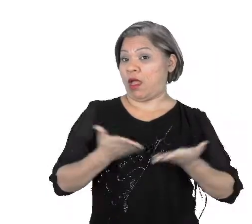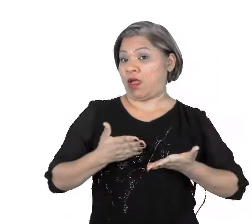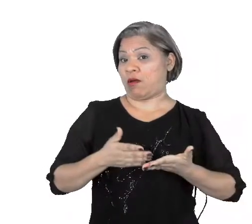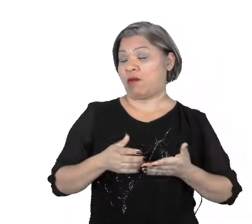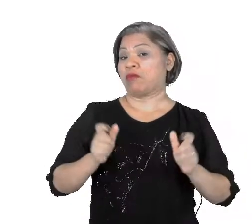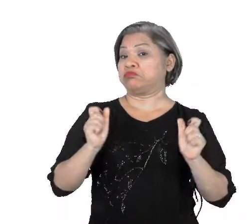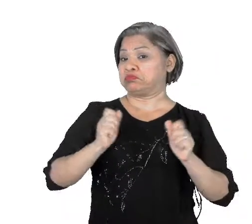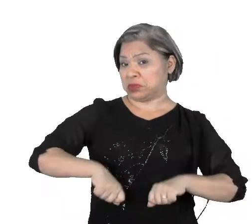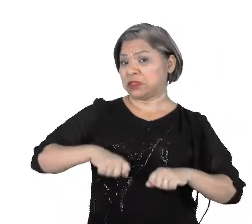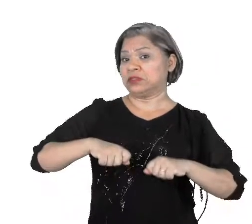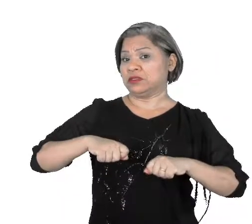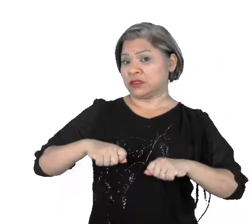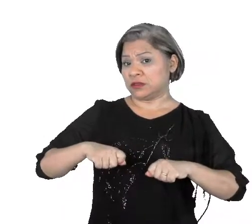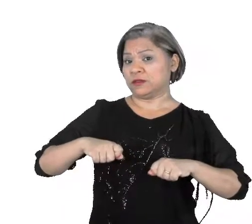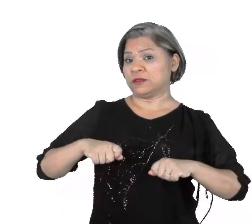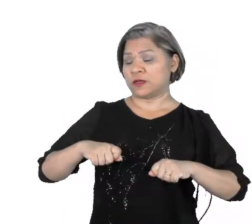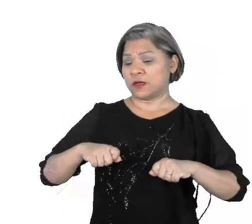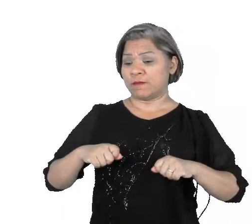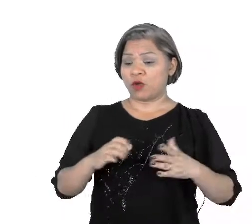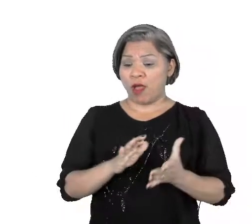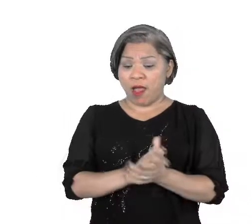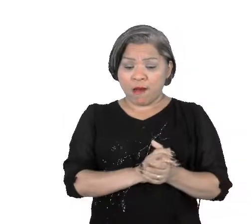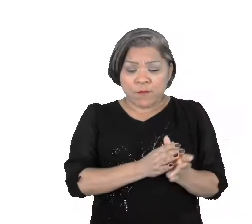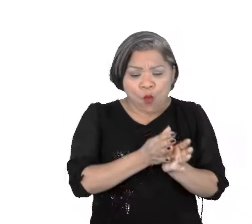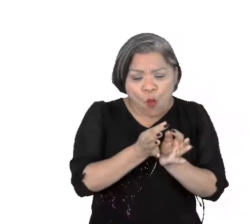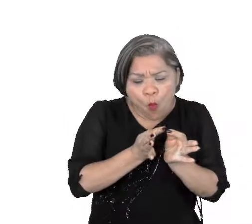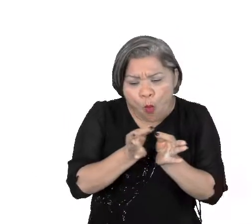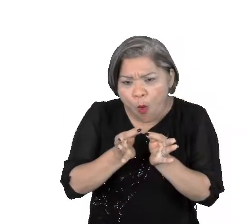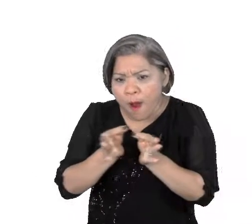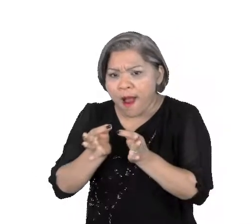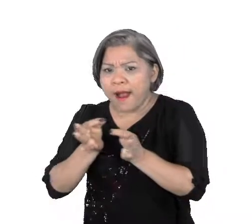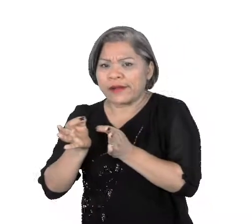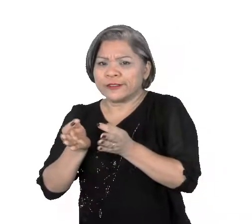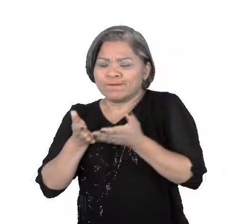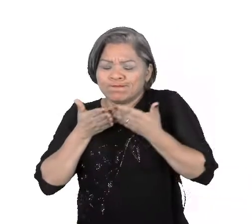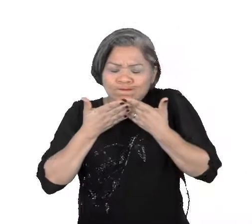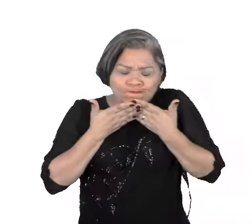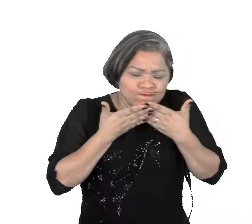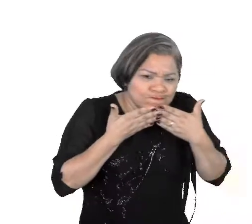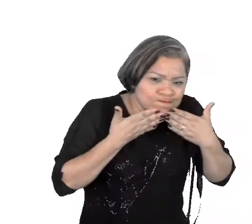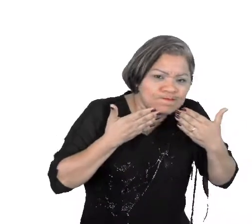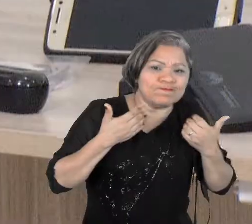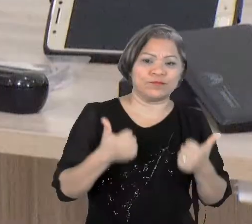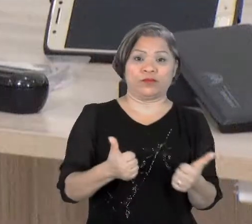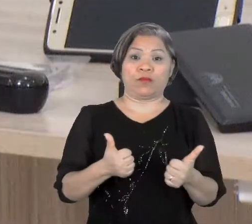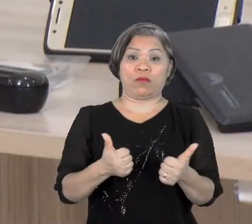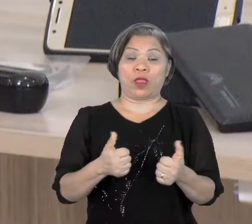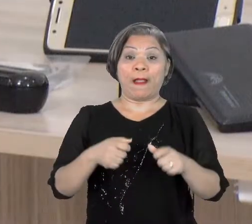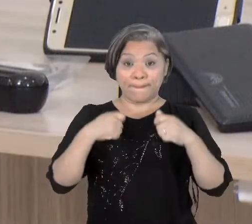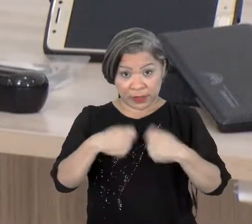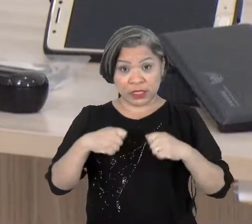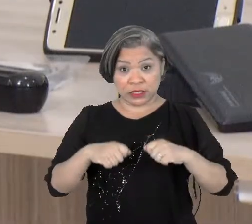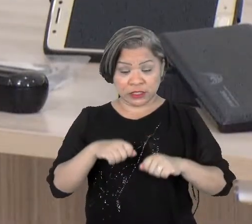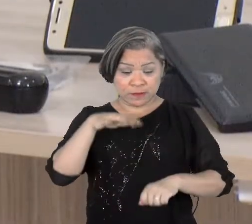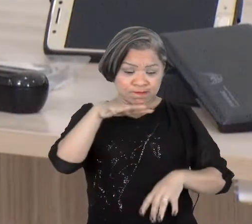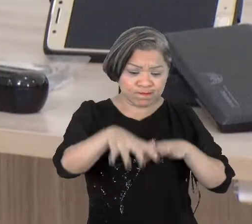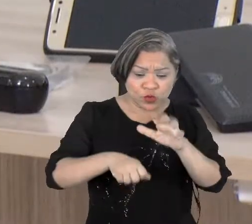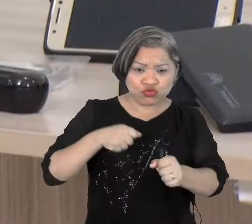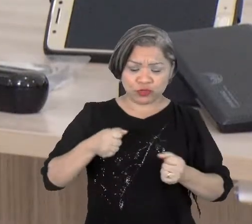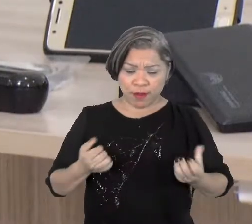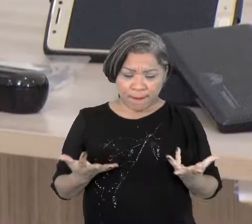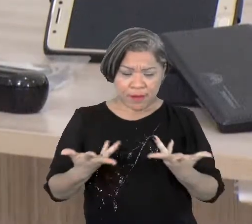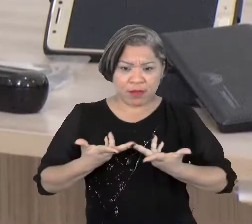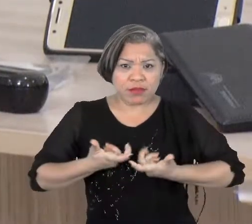aperfeiçoar, identificar novas habilidades para poder utilizar essas ferramentas. Nós temos, por exemplo,